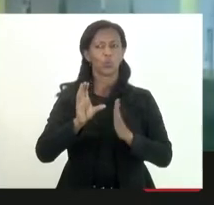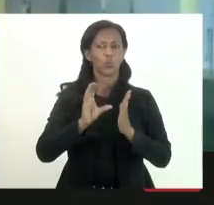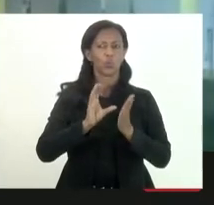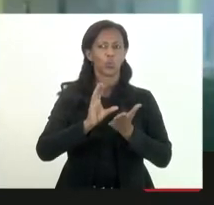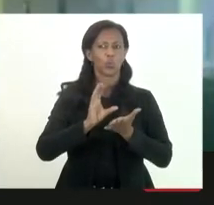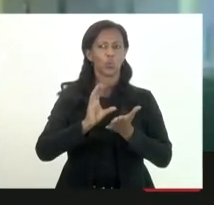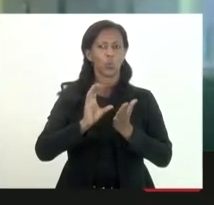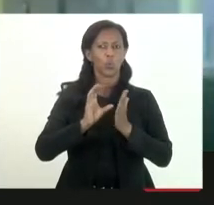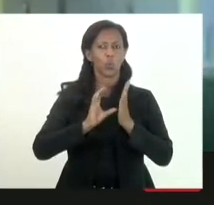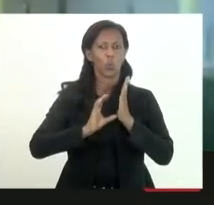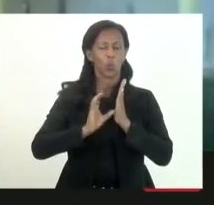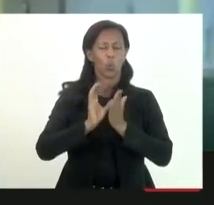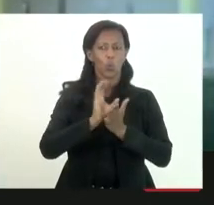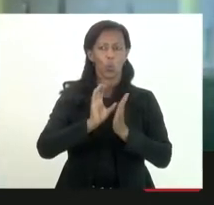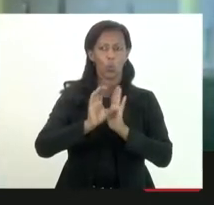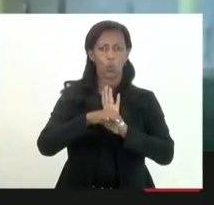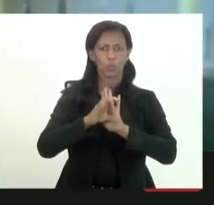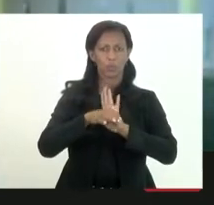judaico-cristão.